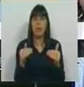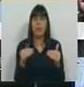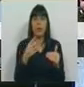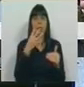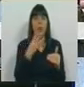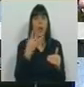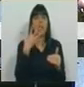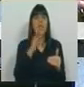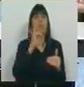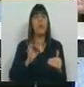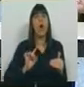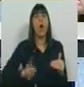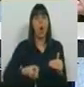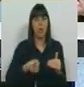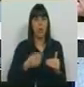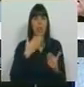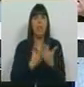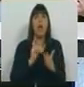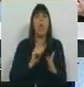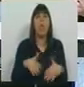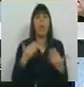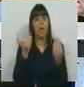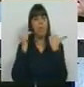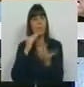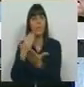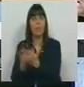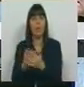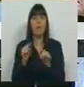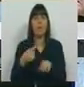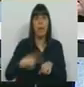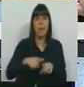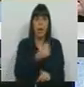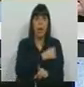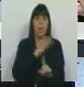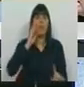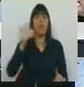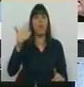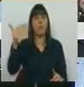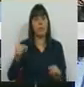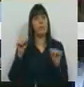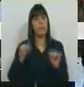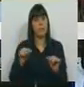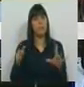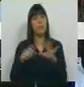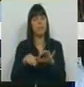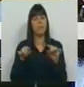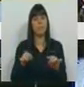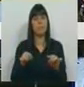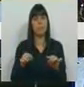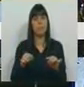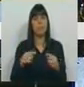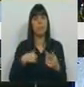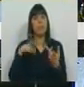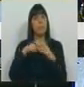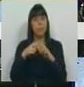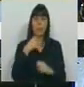de 4% ou 5%? O que é que isso vai implicar naquilo que é o seu crédito à habitação no futuro? E é sobre isso que nós